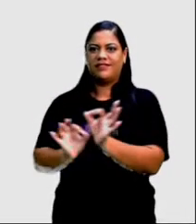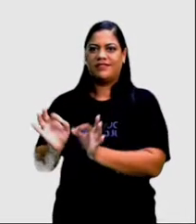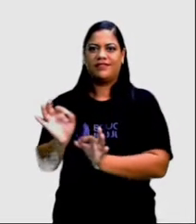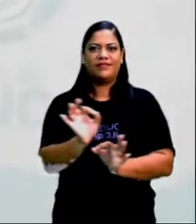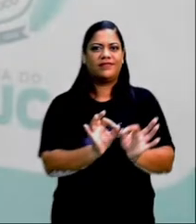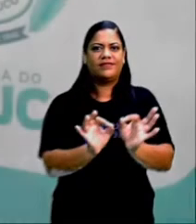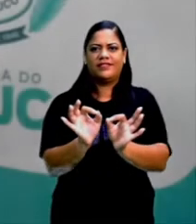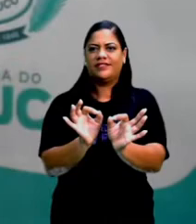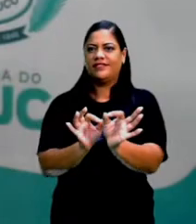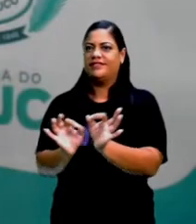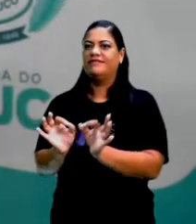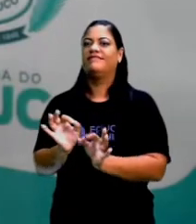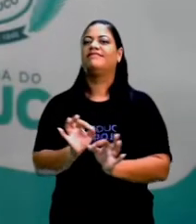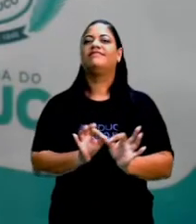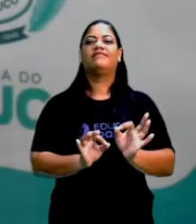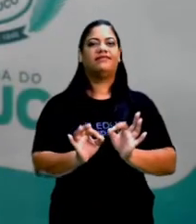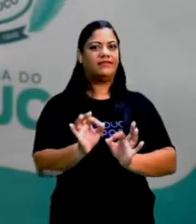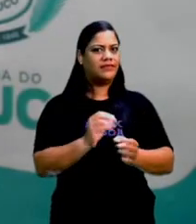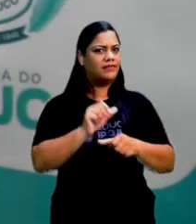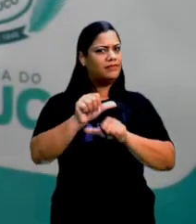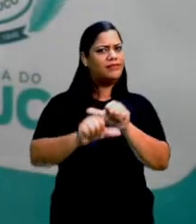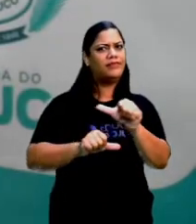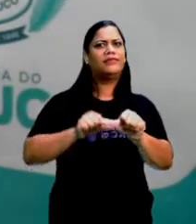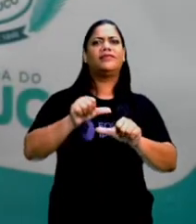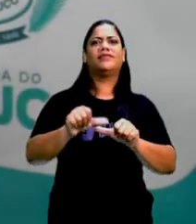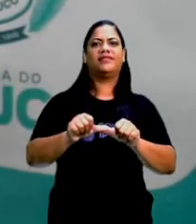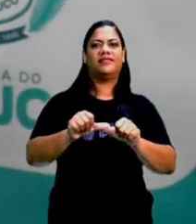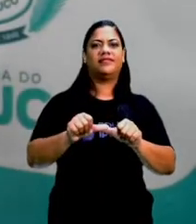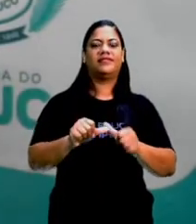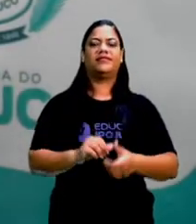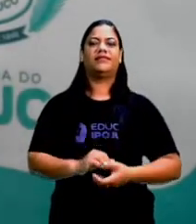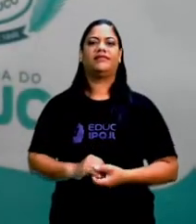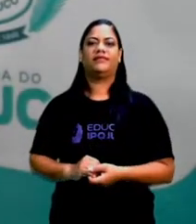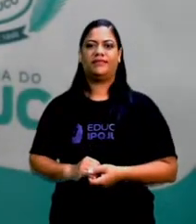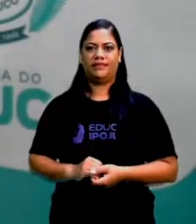organizações, começaram a se organizar para mudar esse quadro.